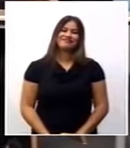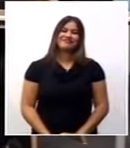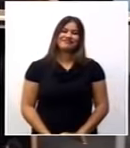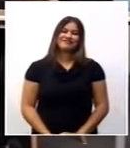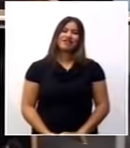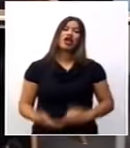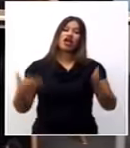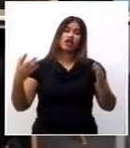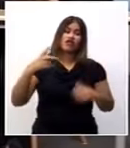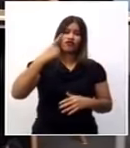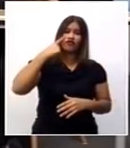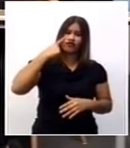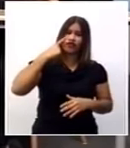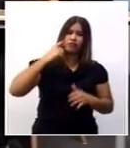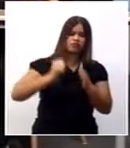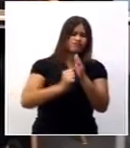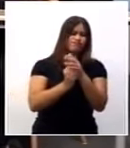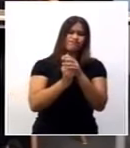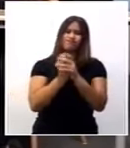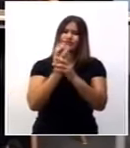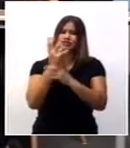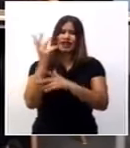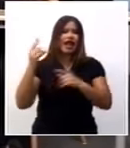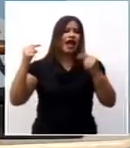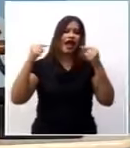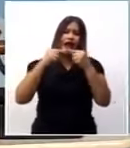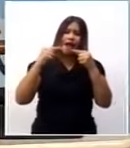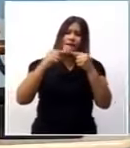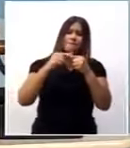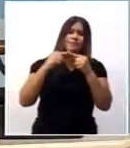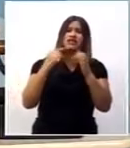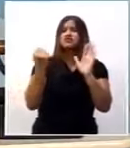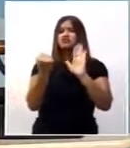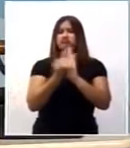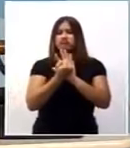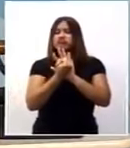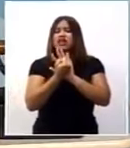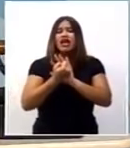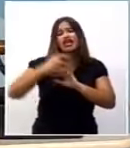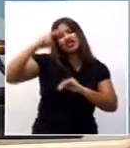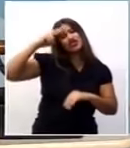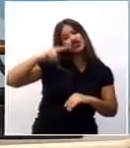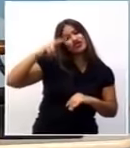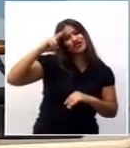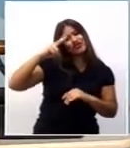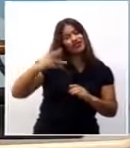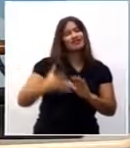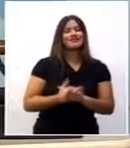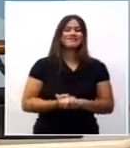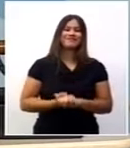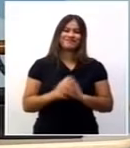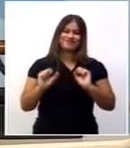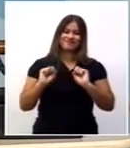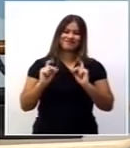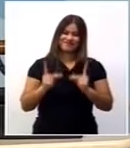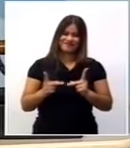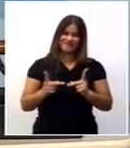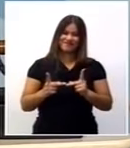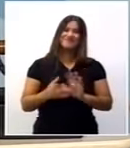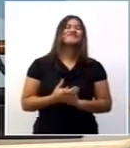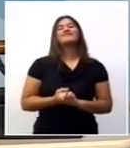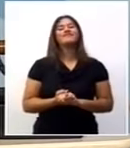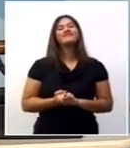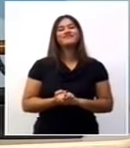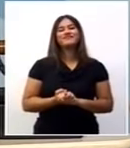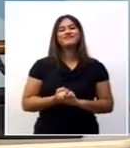documentos oficiais, documentos históricos, além das lendas, as pontos, as coisas que a gente falou para vocês, ok? Agora a gente vai fazer uma